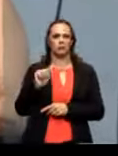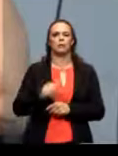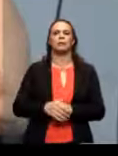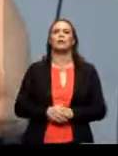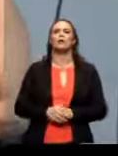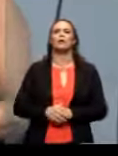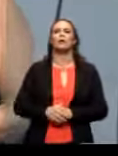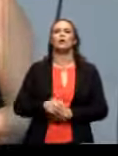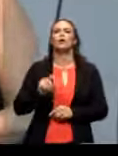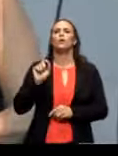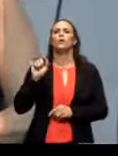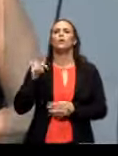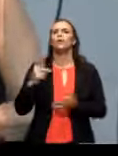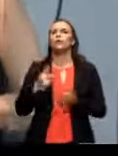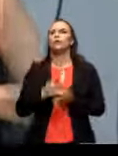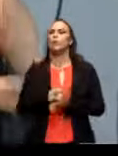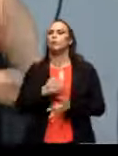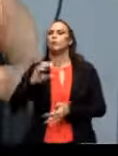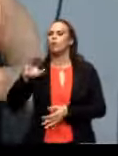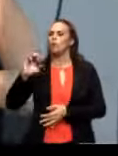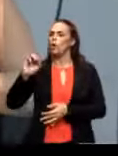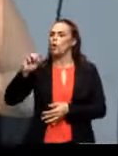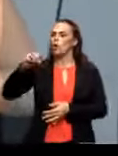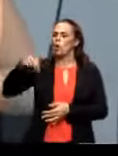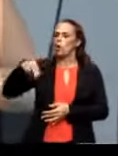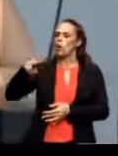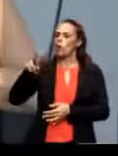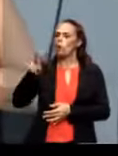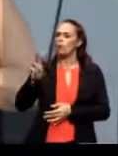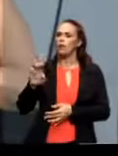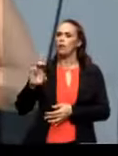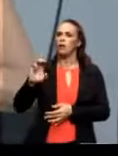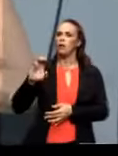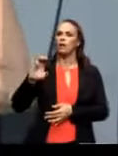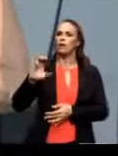gente? Eu tenho aí, por exemplo, vamos imaginar